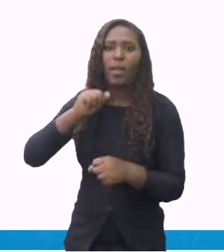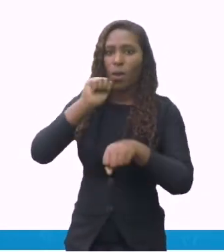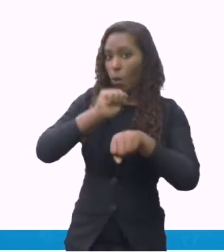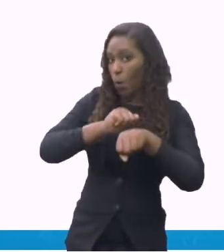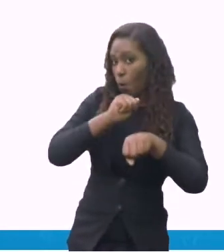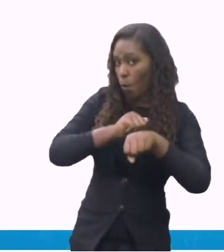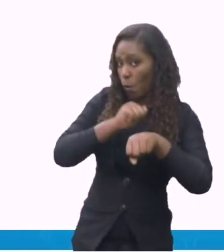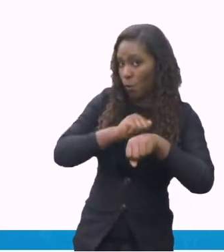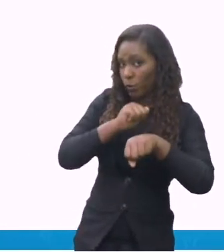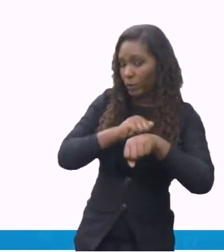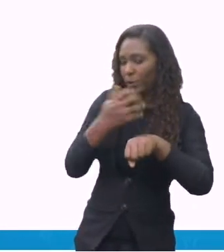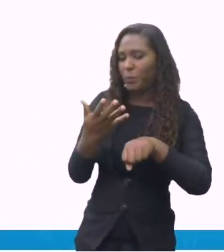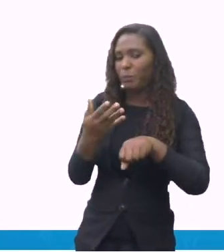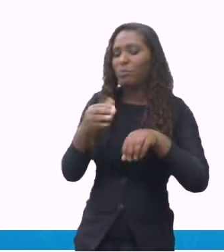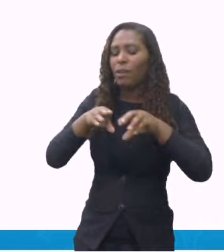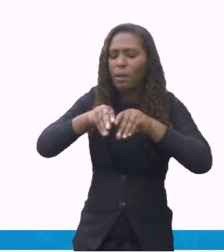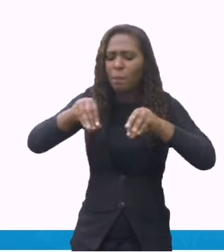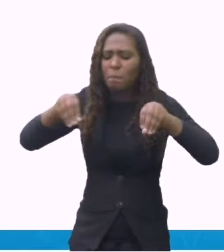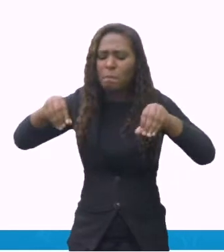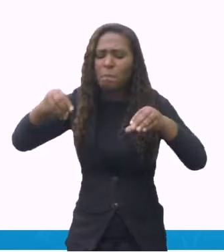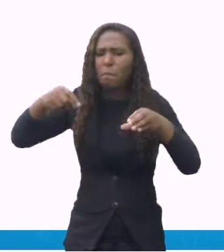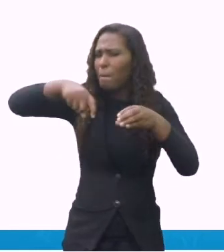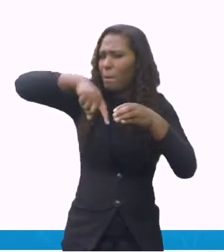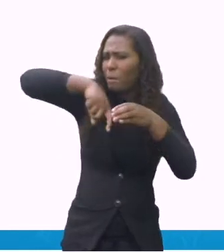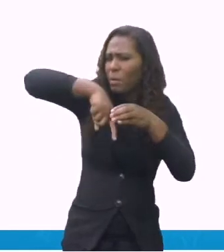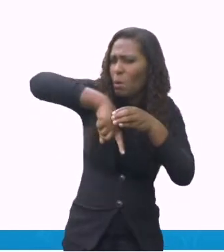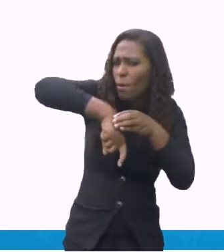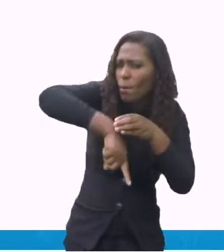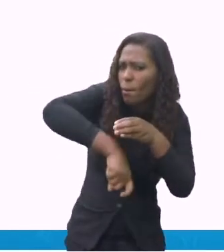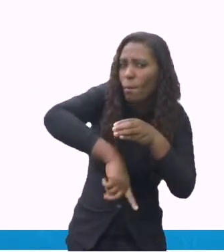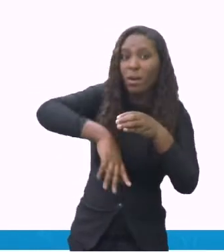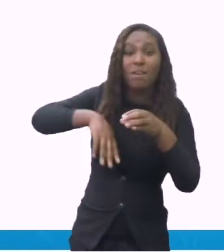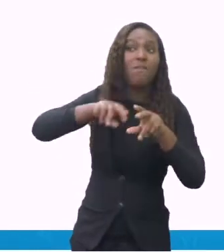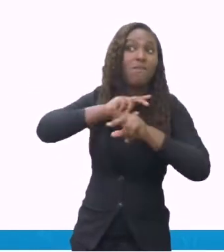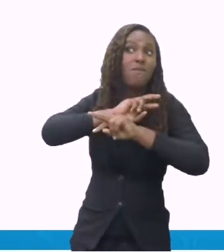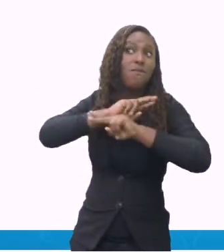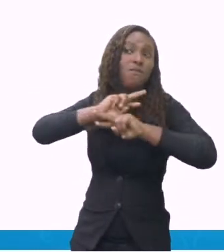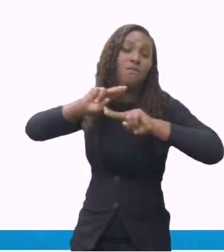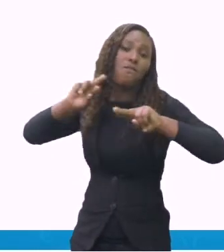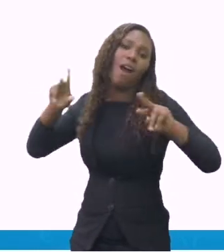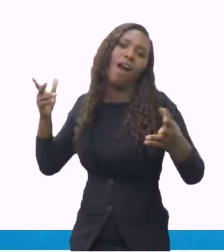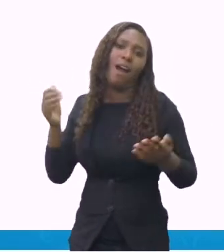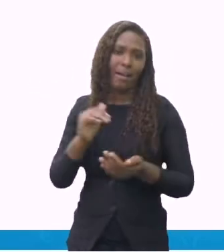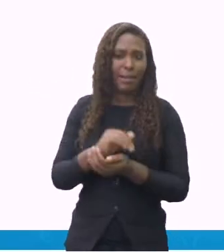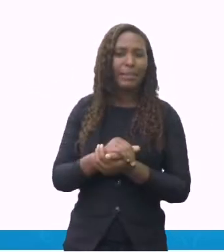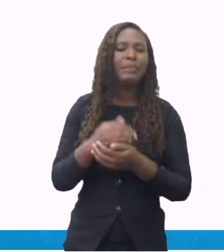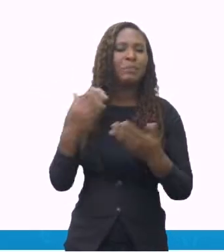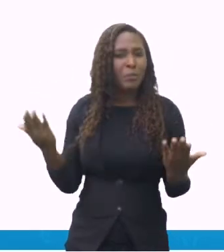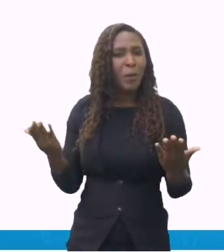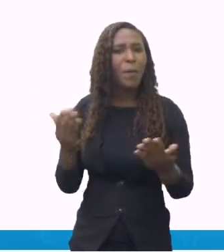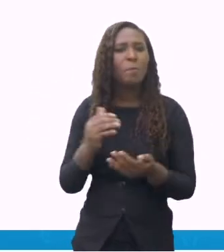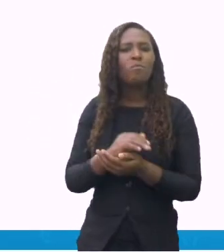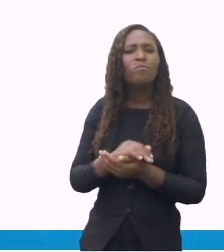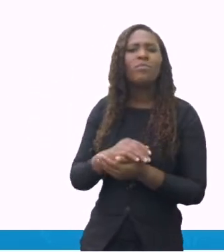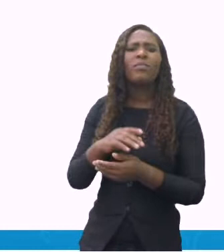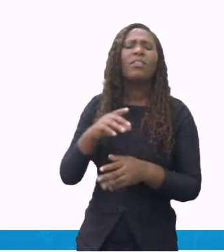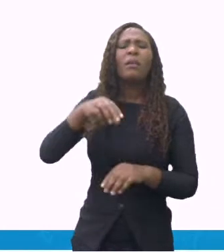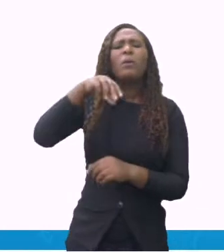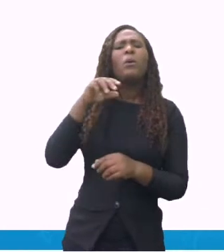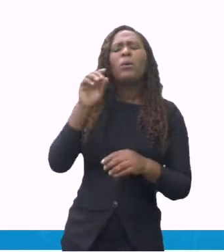denominados minerais diversos. E o que são minerais? Minerais são compostos